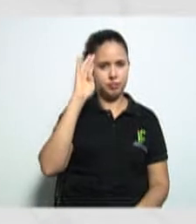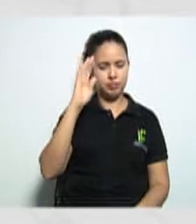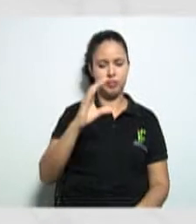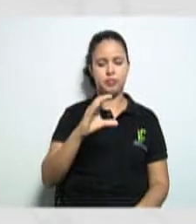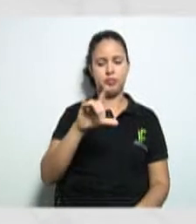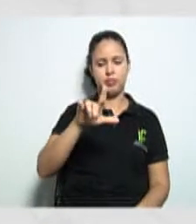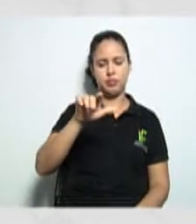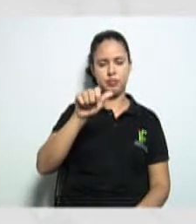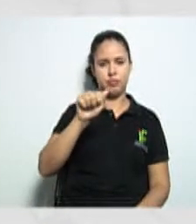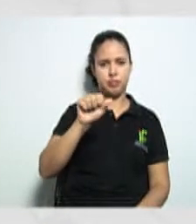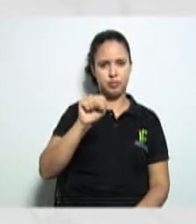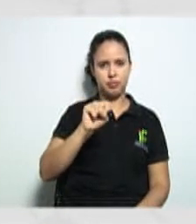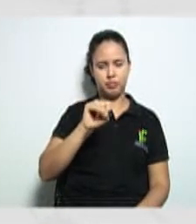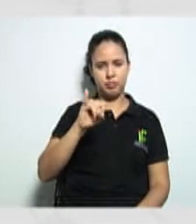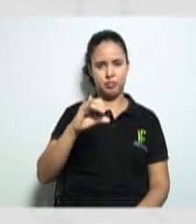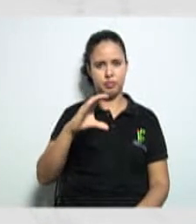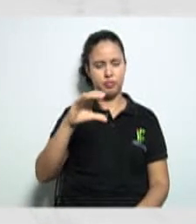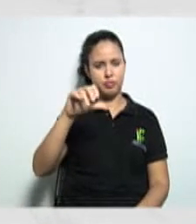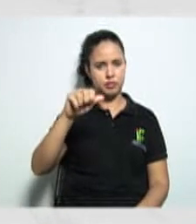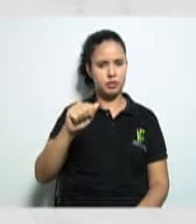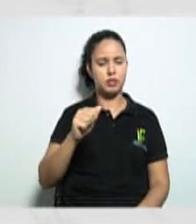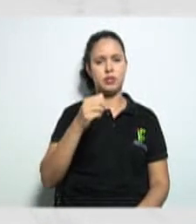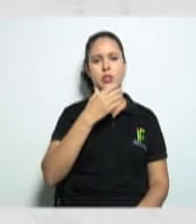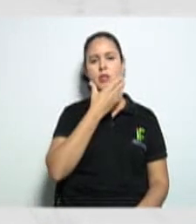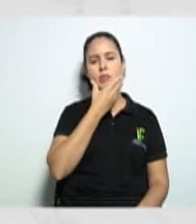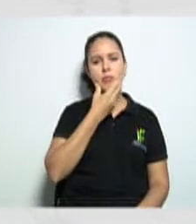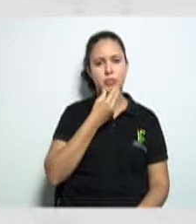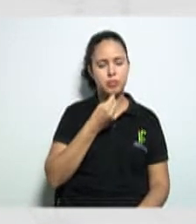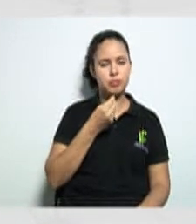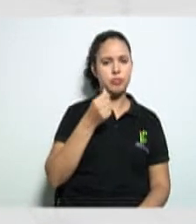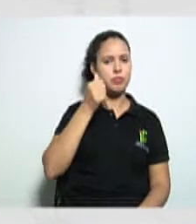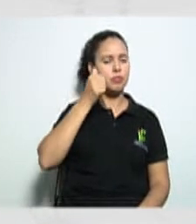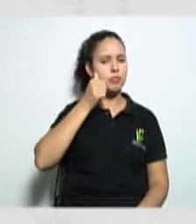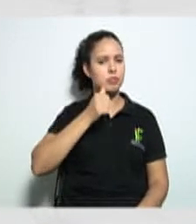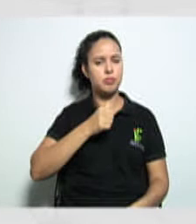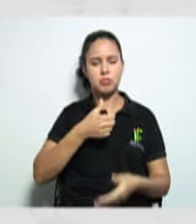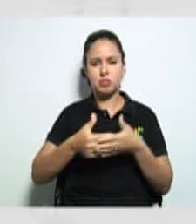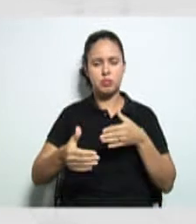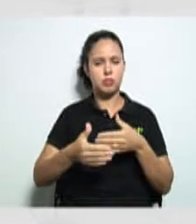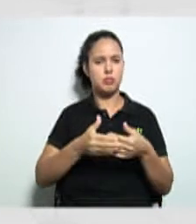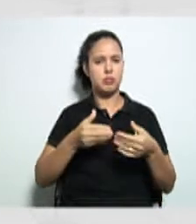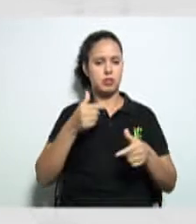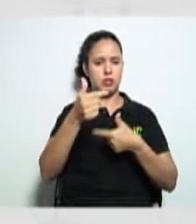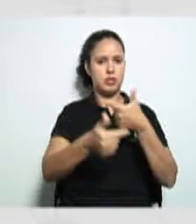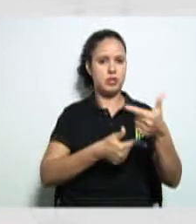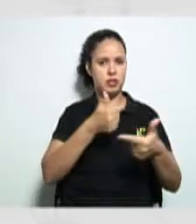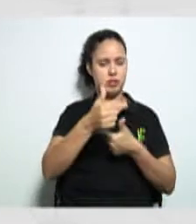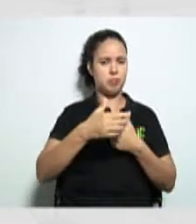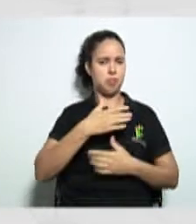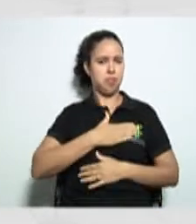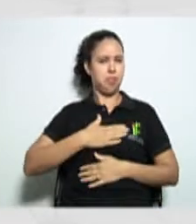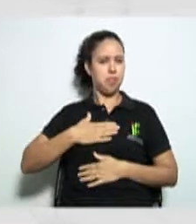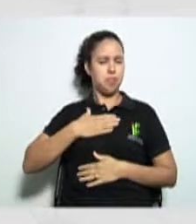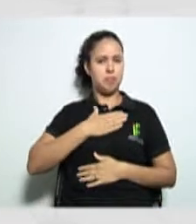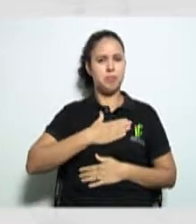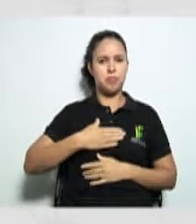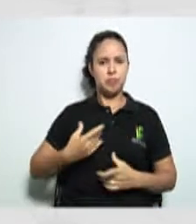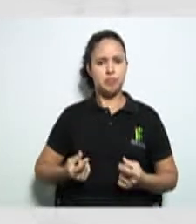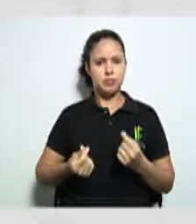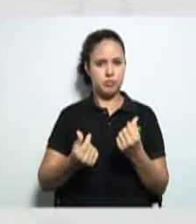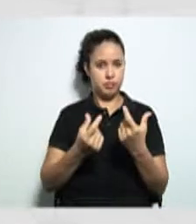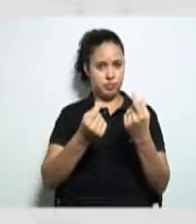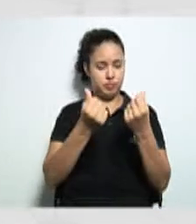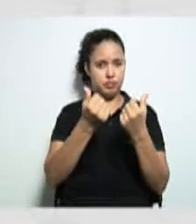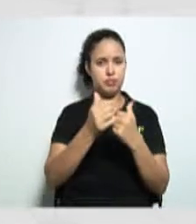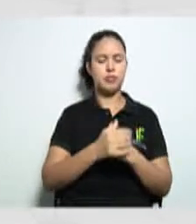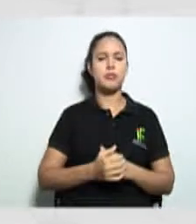o homem trabalha somente pela motivação da satisfação da necessidade financeira. Então, era entendido essas questões.